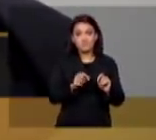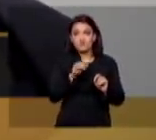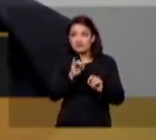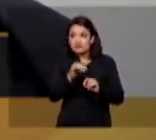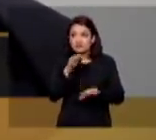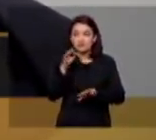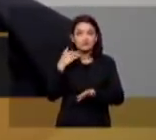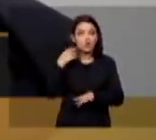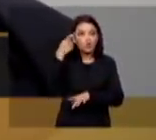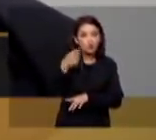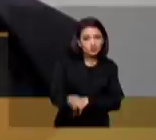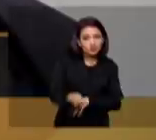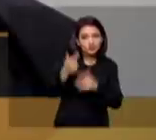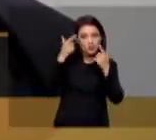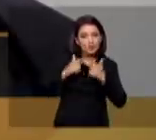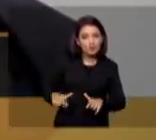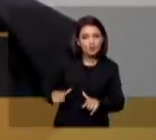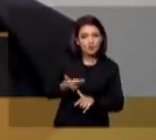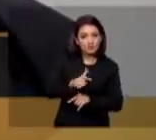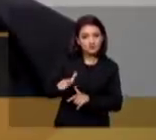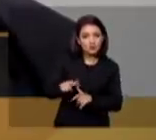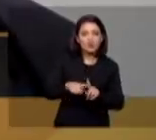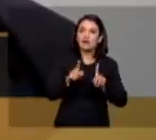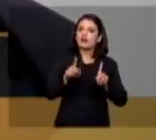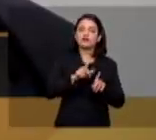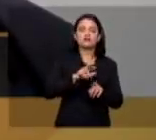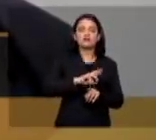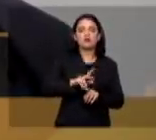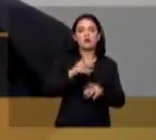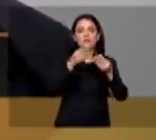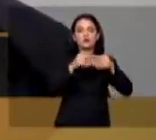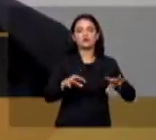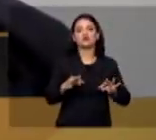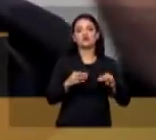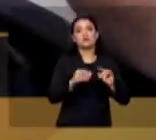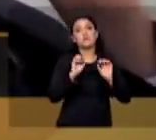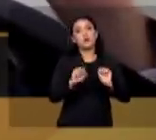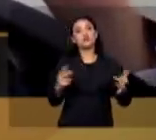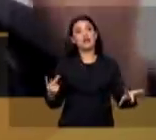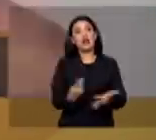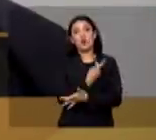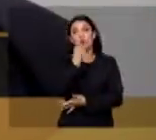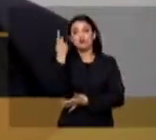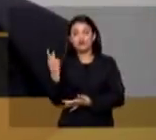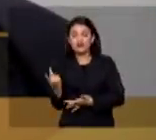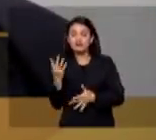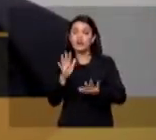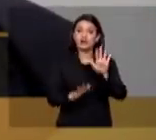exceção, pois ela pode acarretar nulidade absoluta de todos os atos praticados.